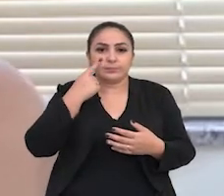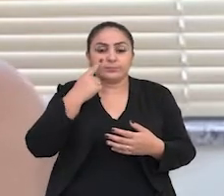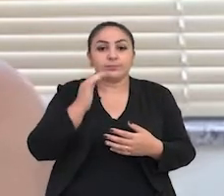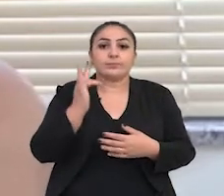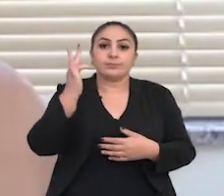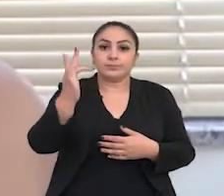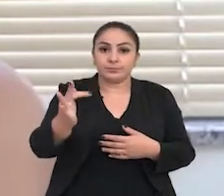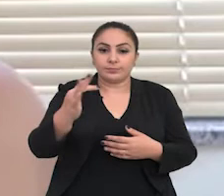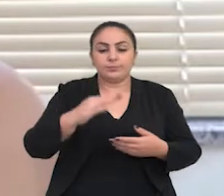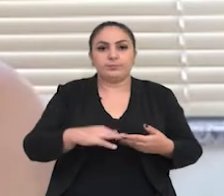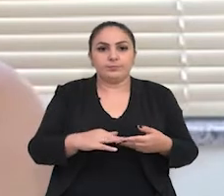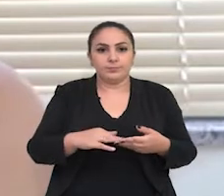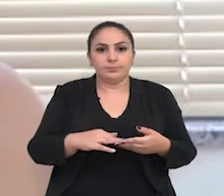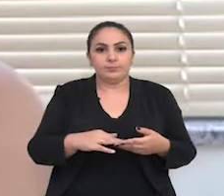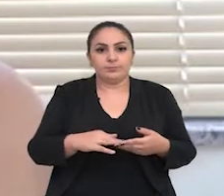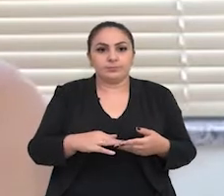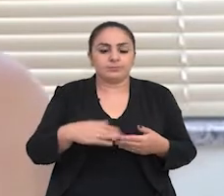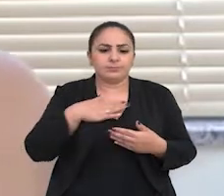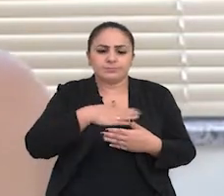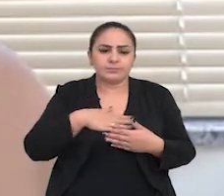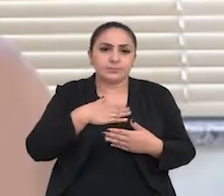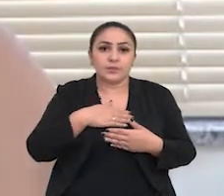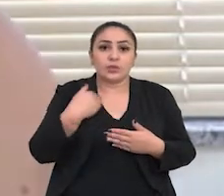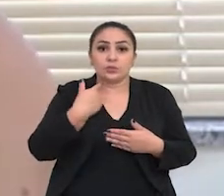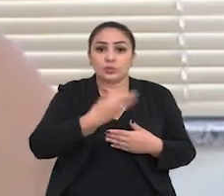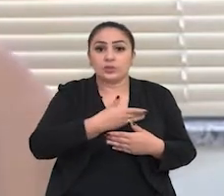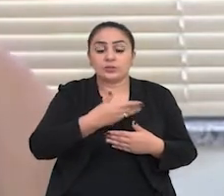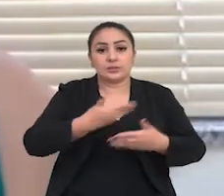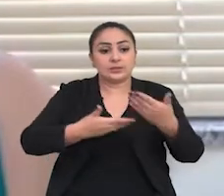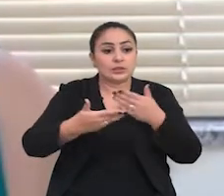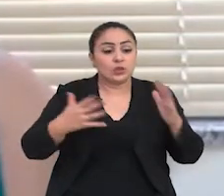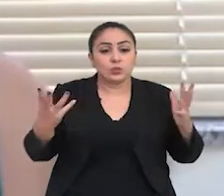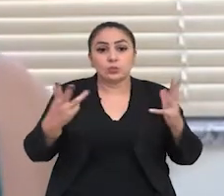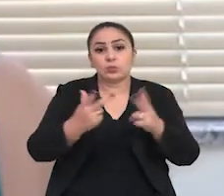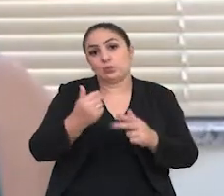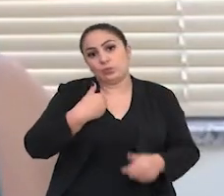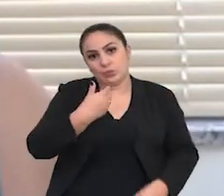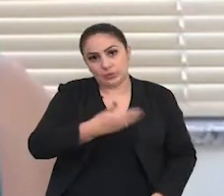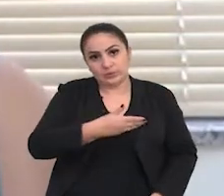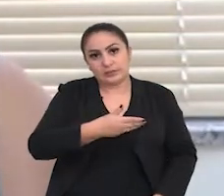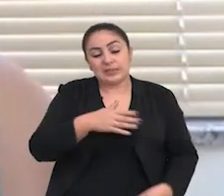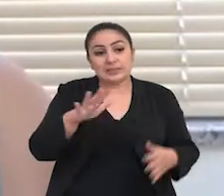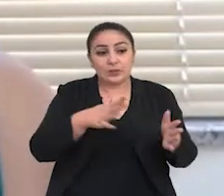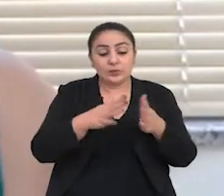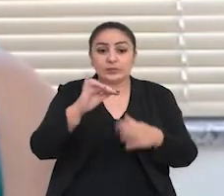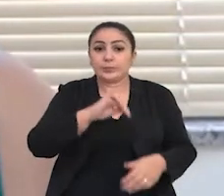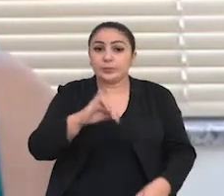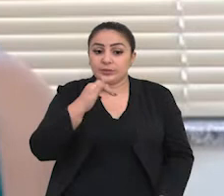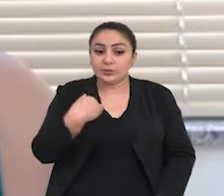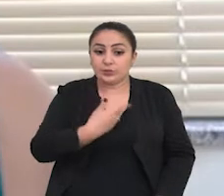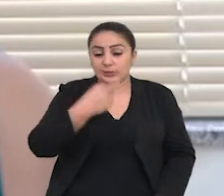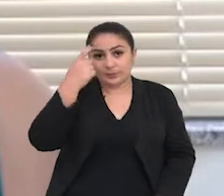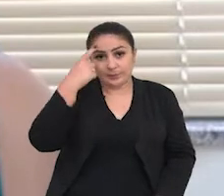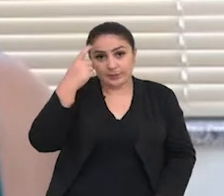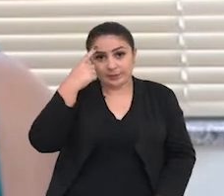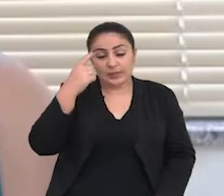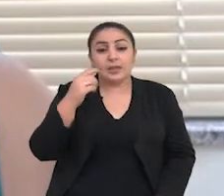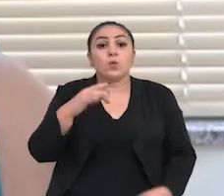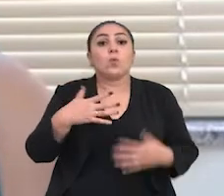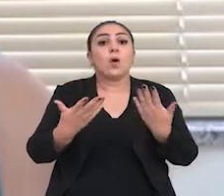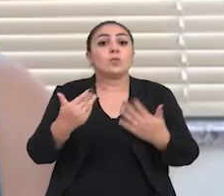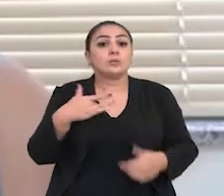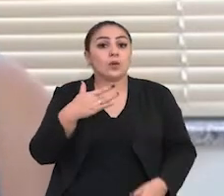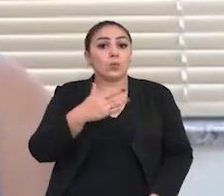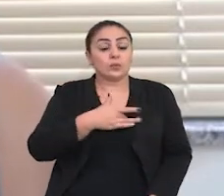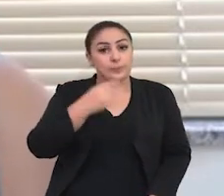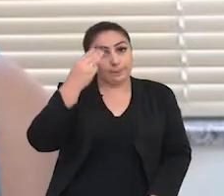possa prospectar o futuro. É uma situação que tem atingido a todos nós. Talvez é importante a gente